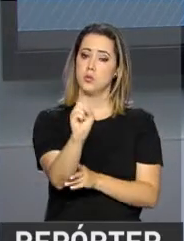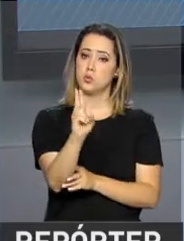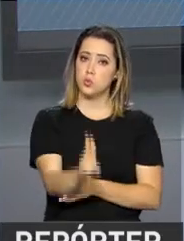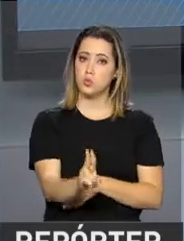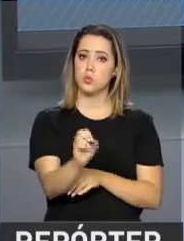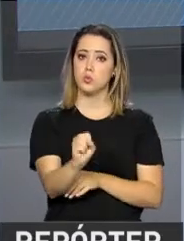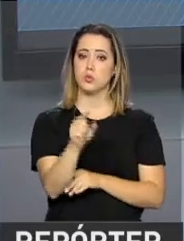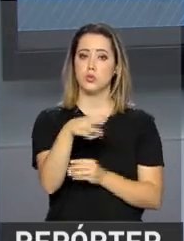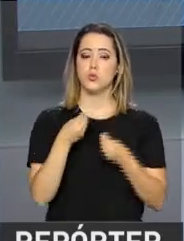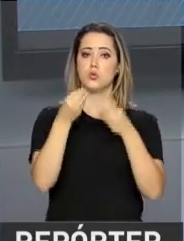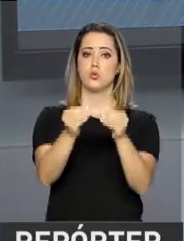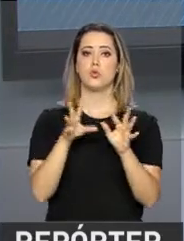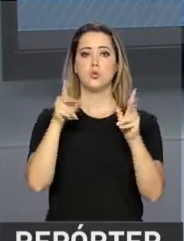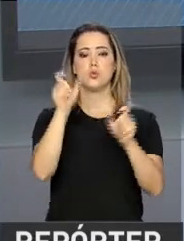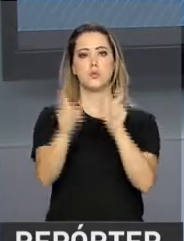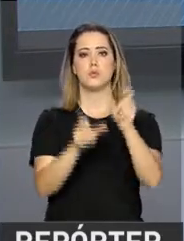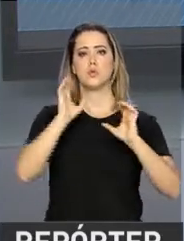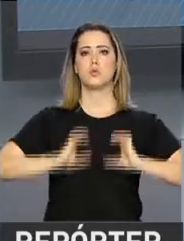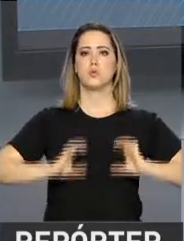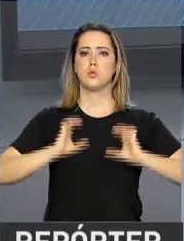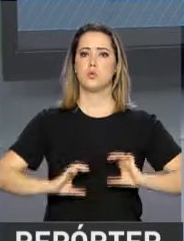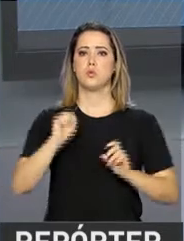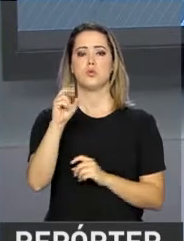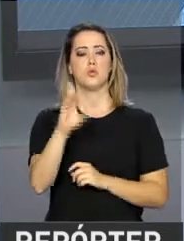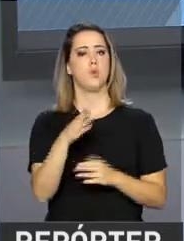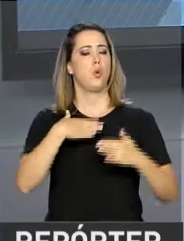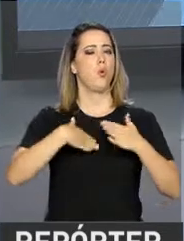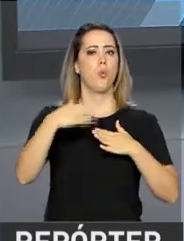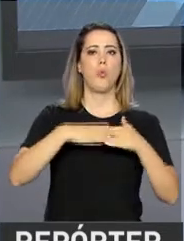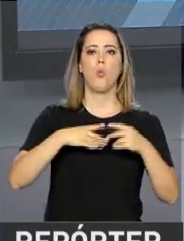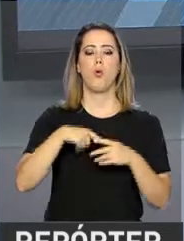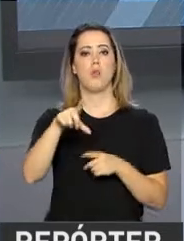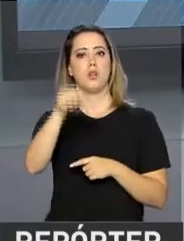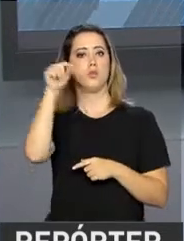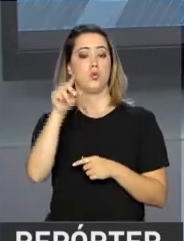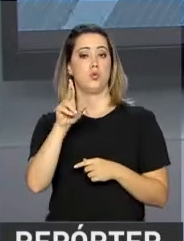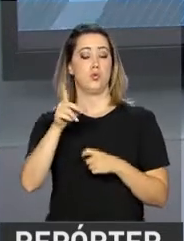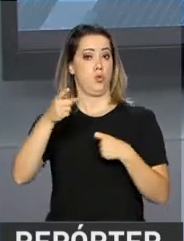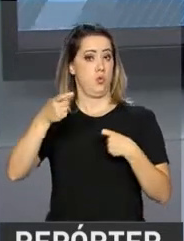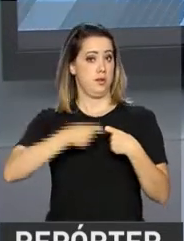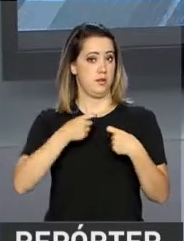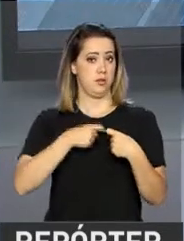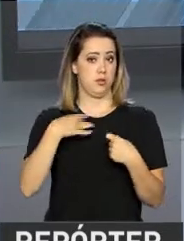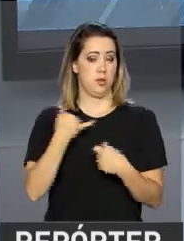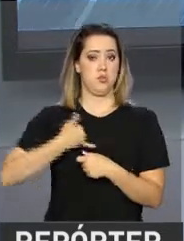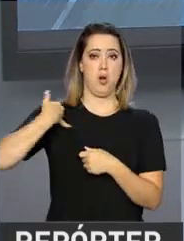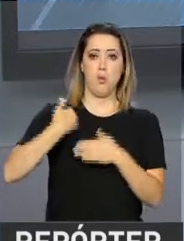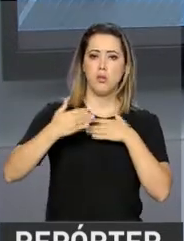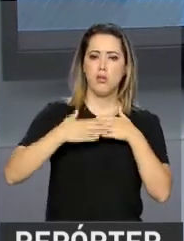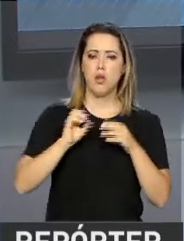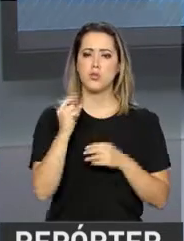universalidade da assistência a todo cidadão brasileiro independentemente de sua orientação sexual etnia idade e